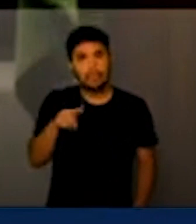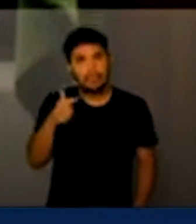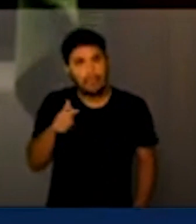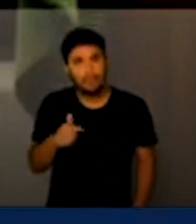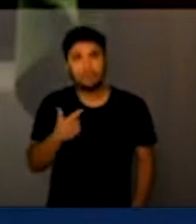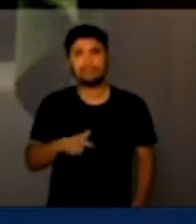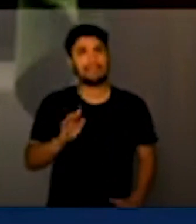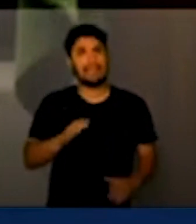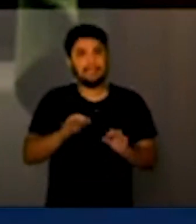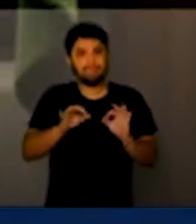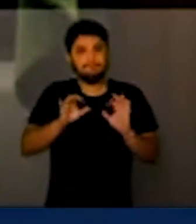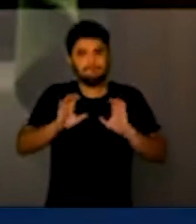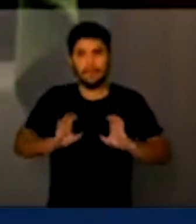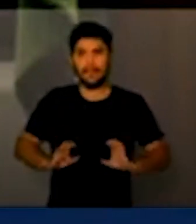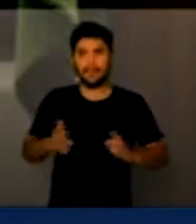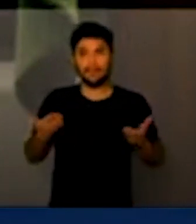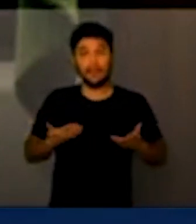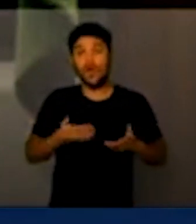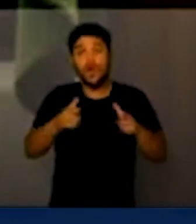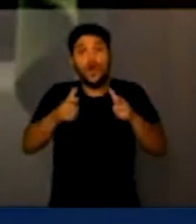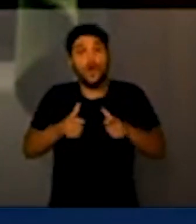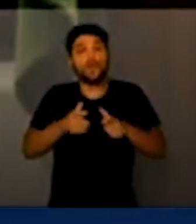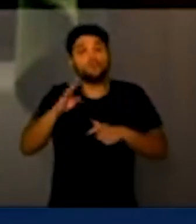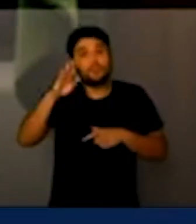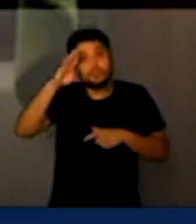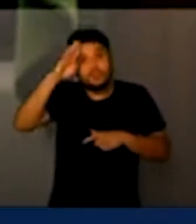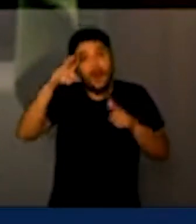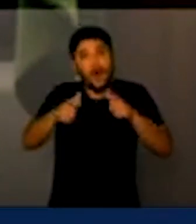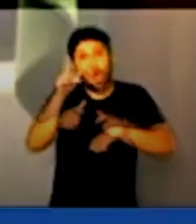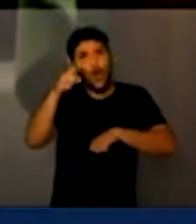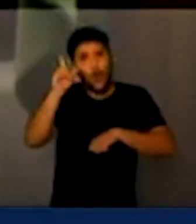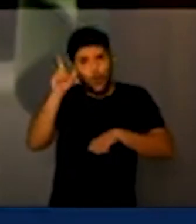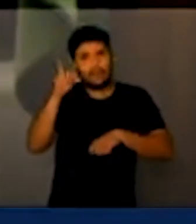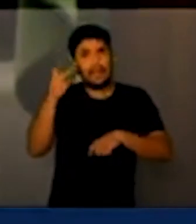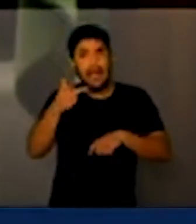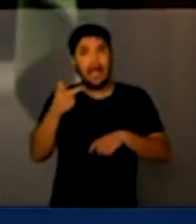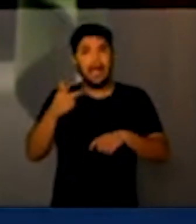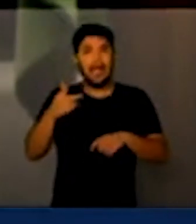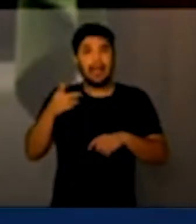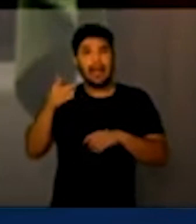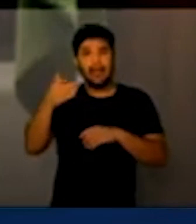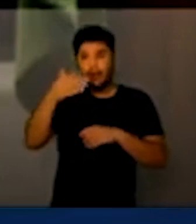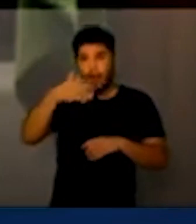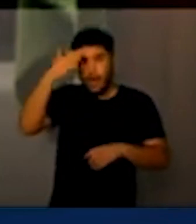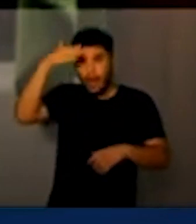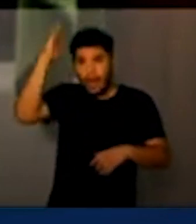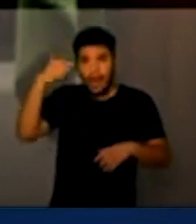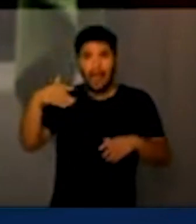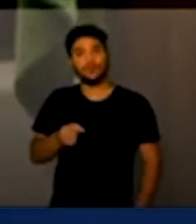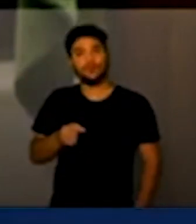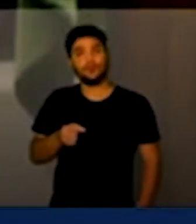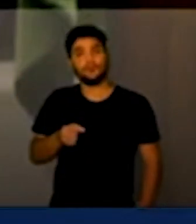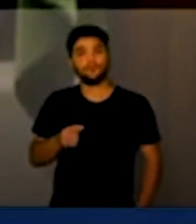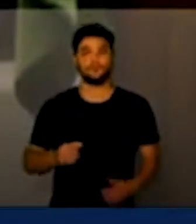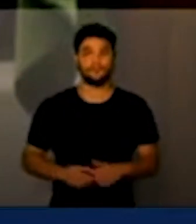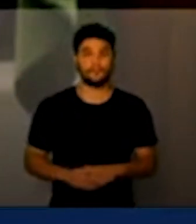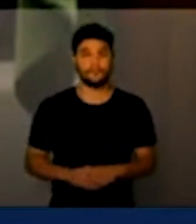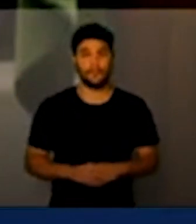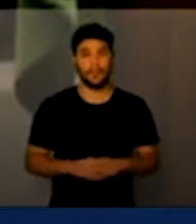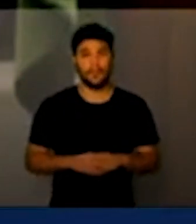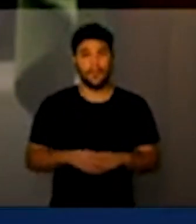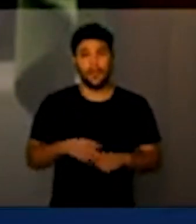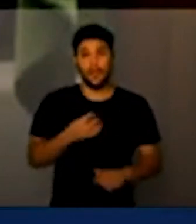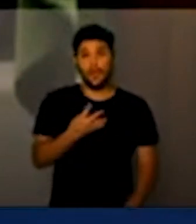e onde está a bolsonaro no catar Passeando de motocicleta tirando fotografias do quarto luxuoso que